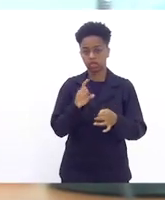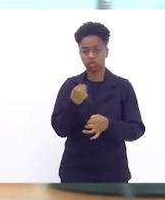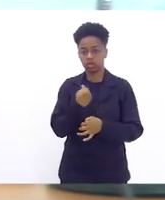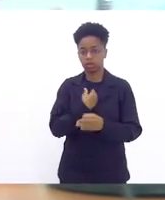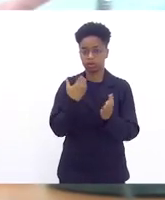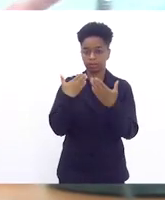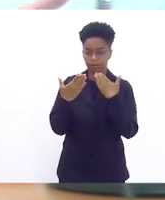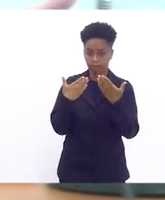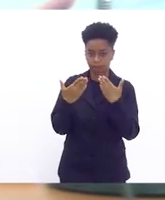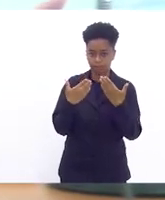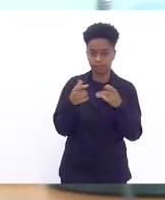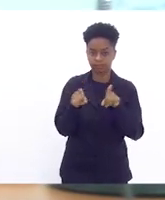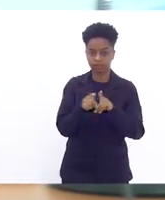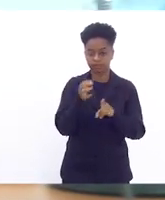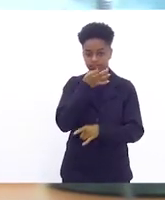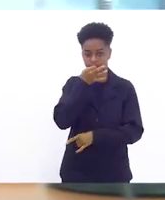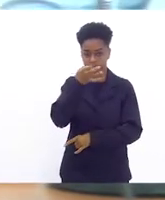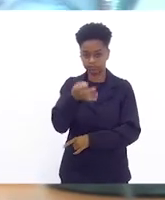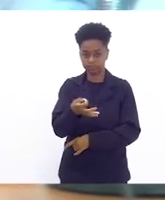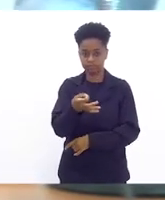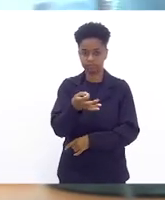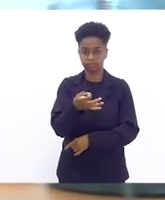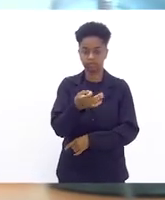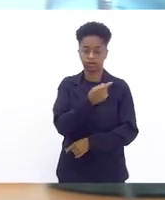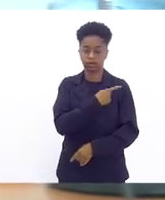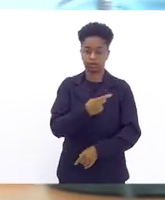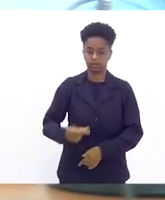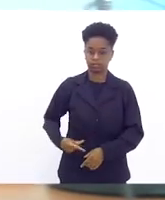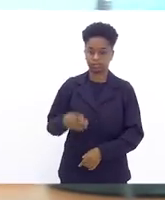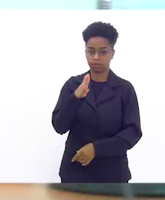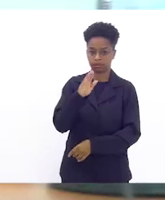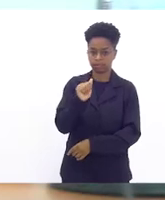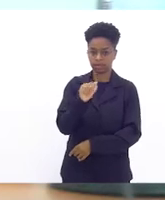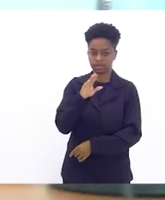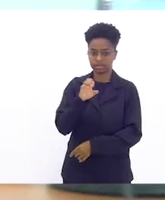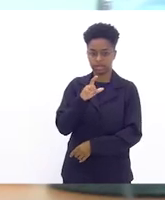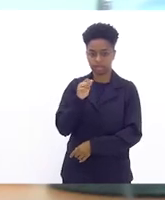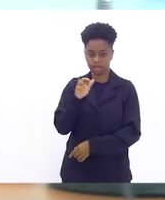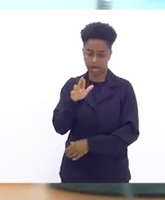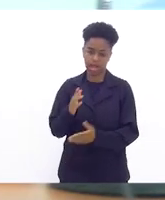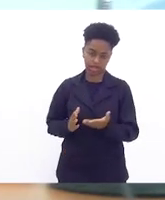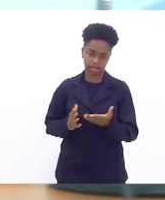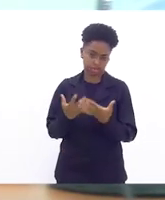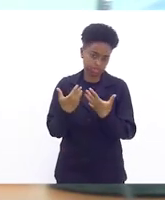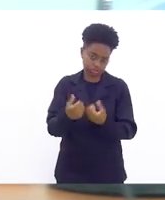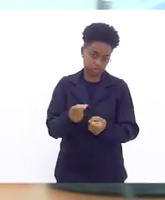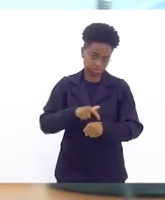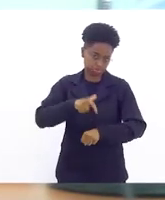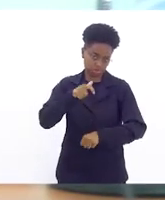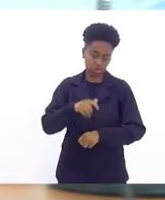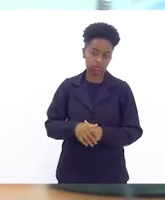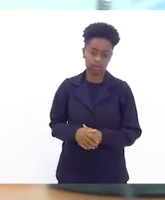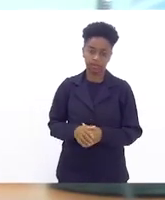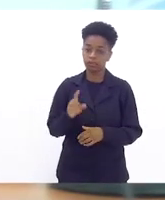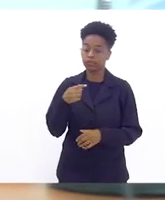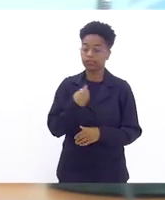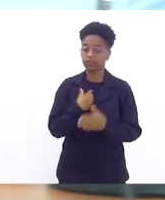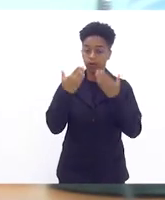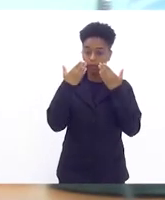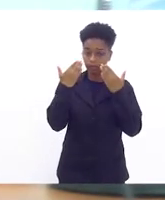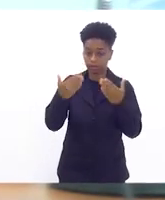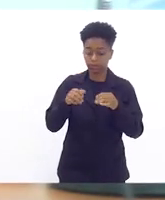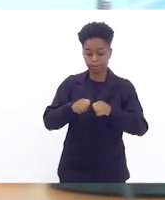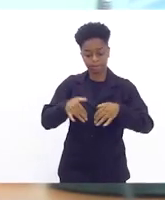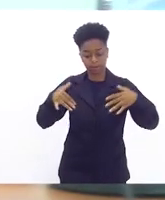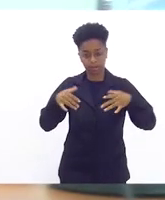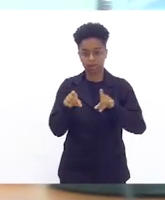estar falando eu até sugerir ao presidente vacillac aceitou de pronto para a gente fazer uma apresentação em